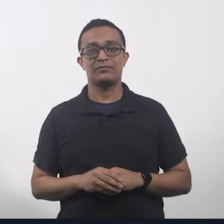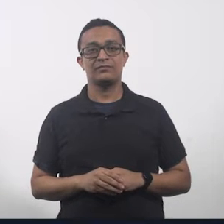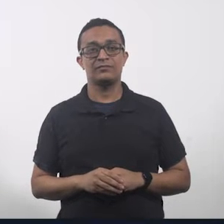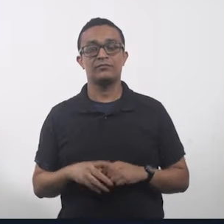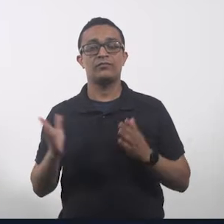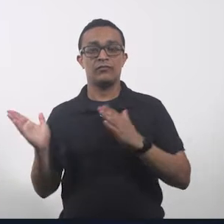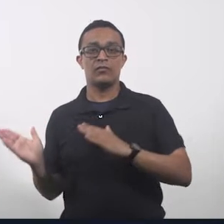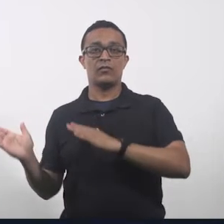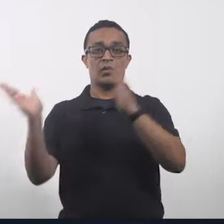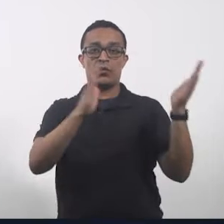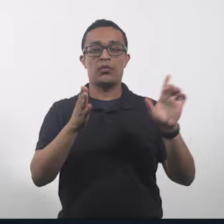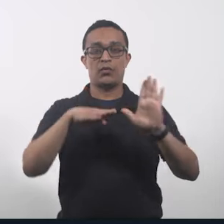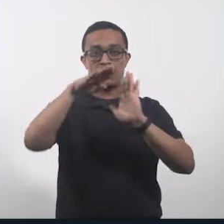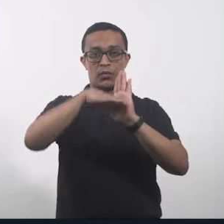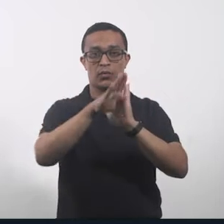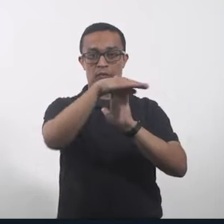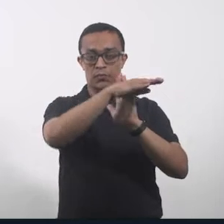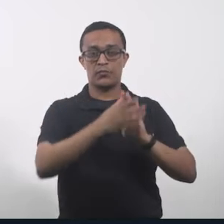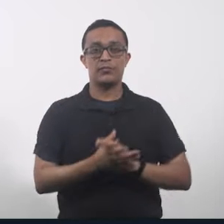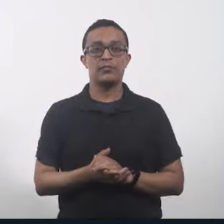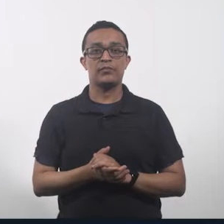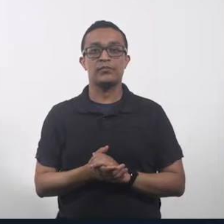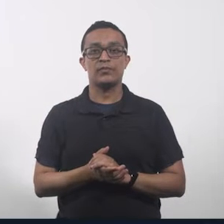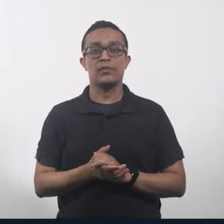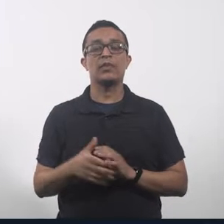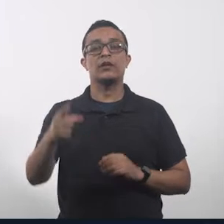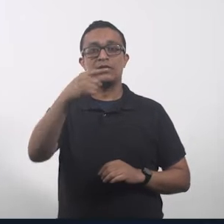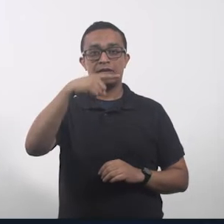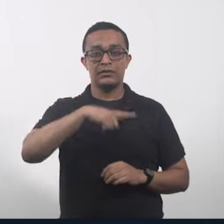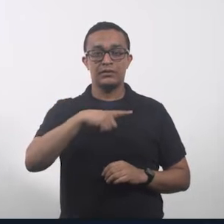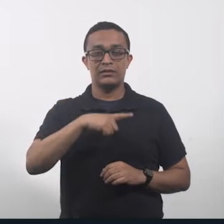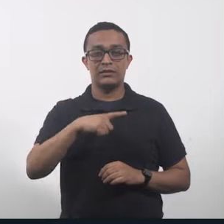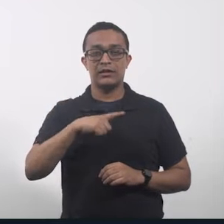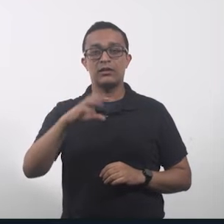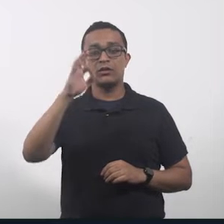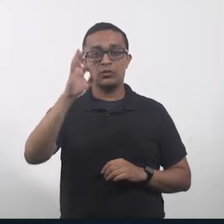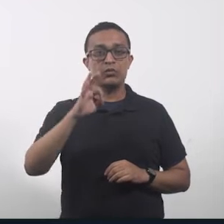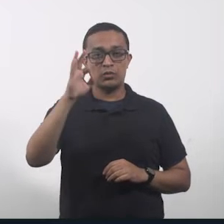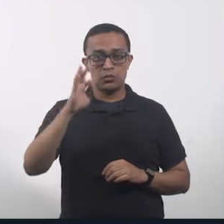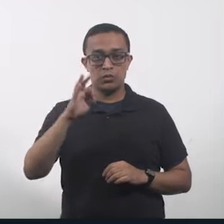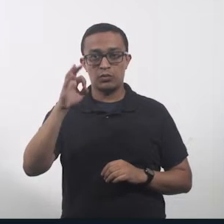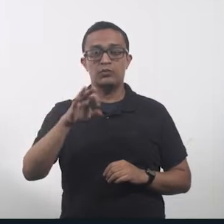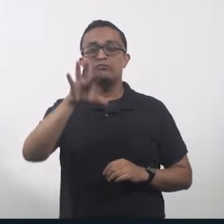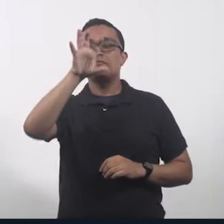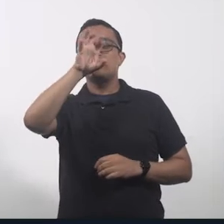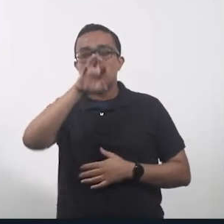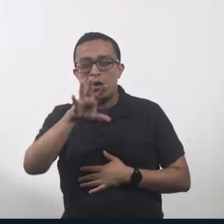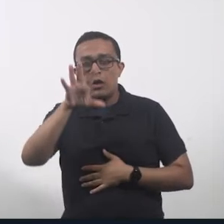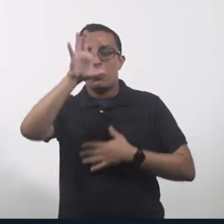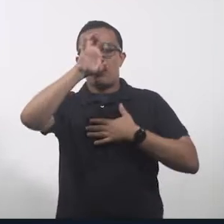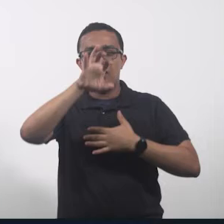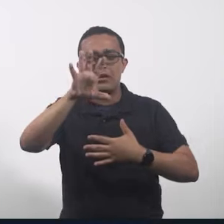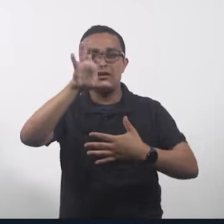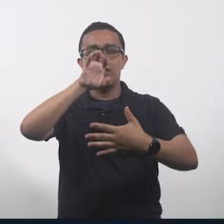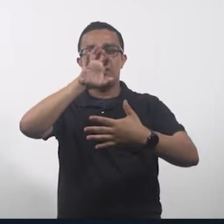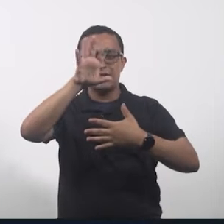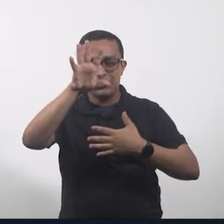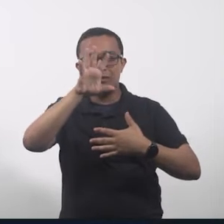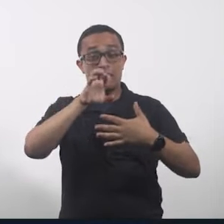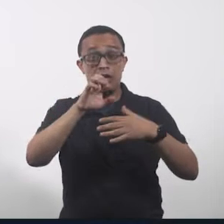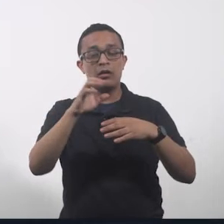No próximo gráfico, nós trouxemos a distribuição dos coeficientes de incidência de síndrome respiratória aguda grave hospitalizada